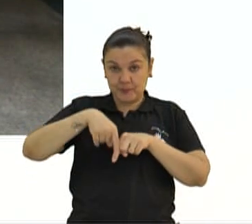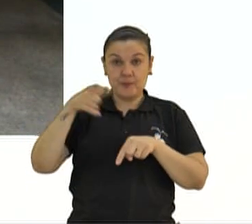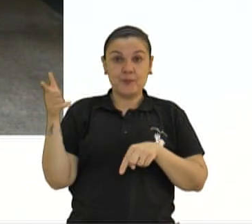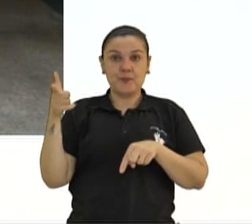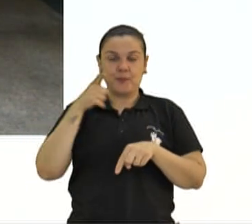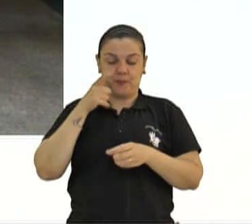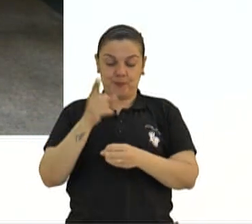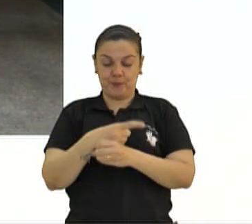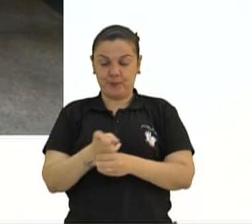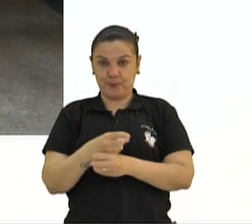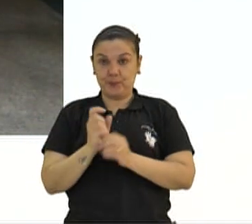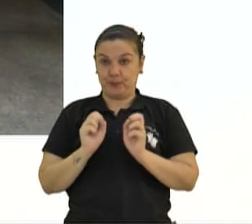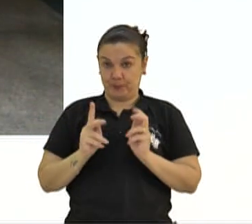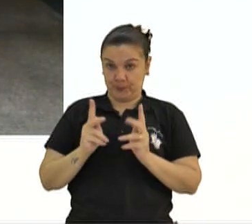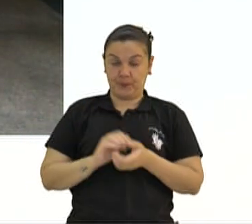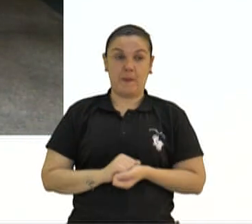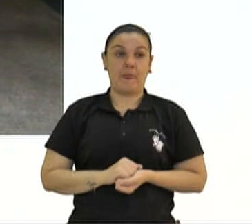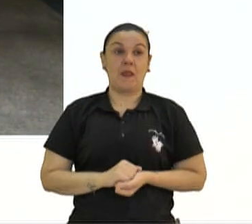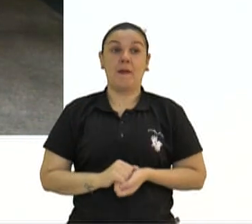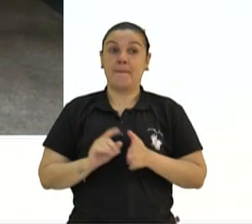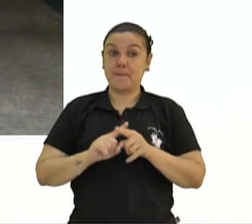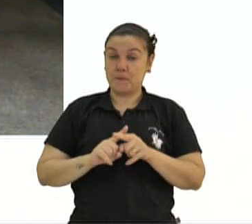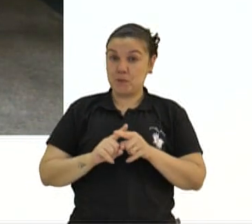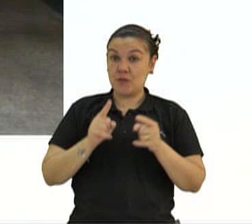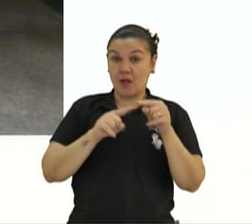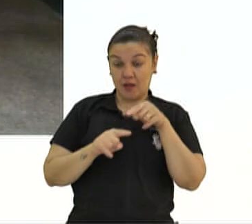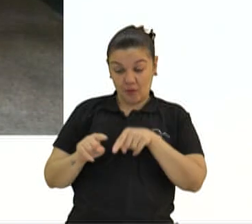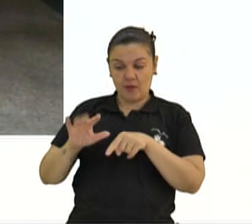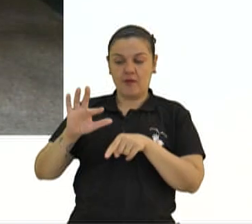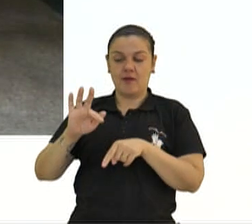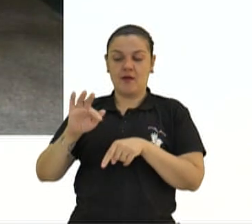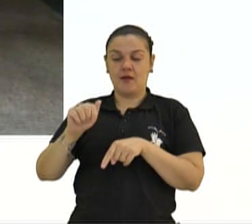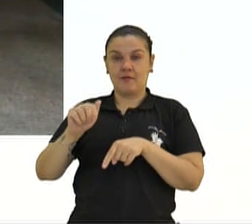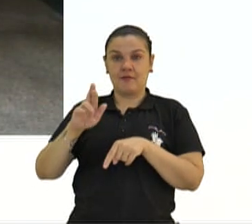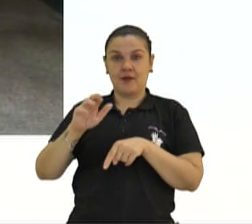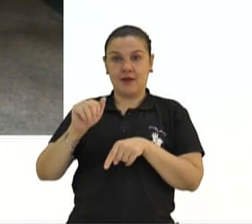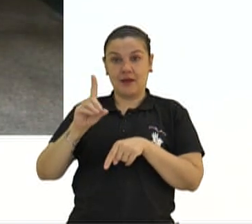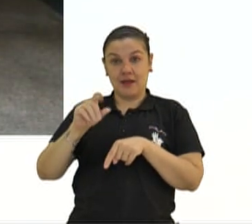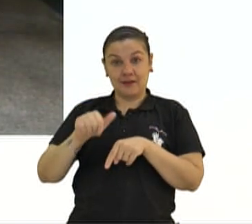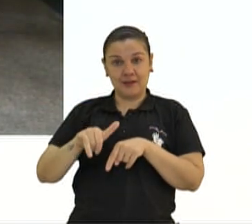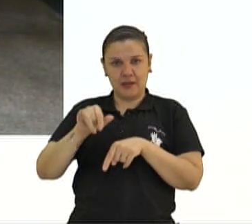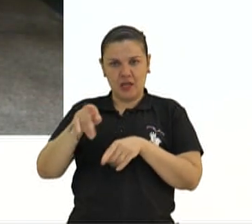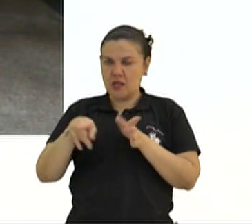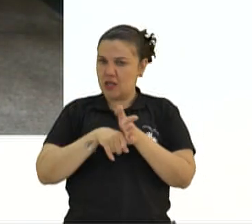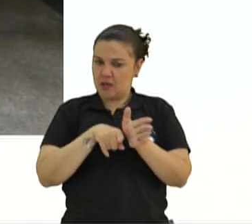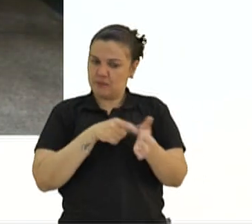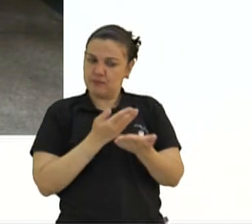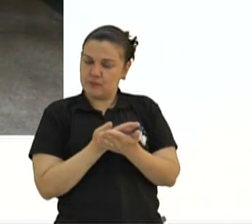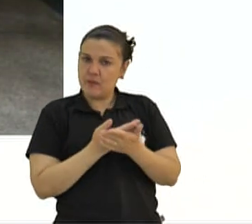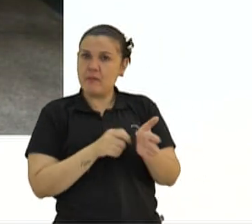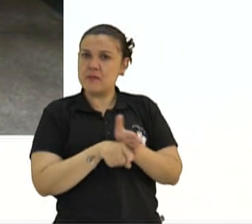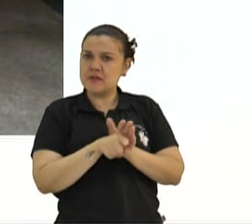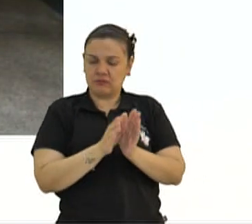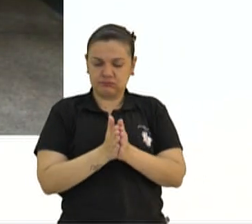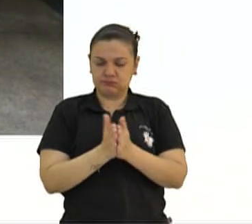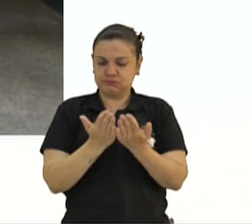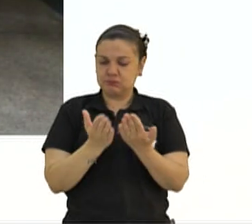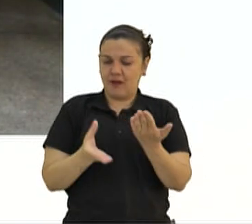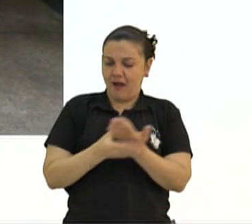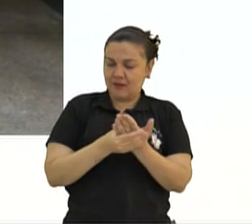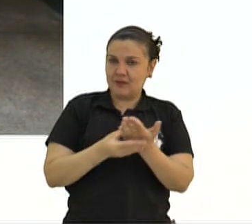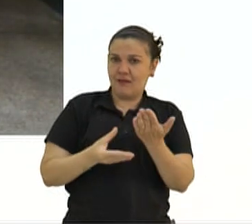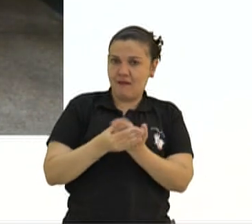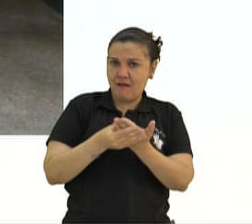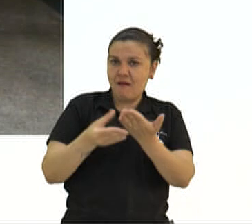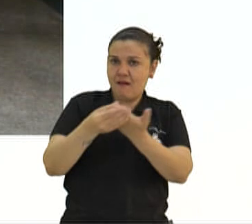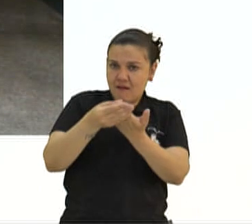fazendo com que a agulha se mexesse. Muito bem. Michael Faraday, ele era um encadernador, ele não era um cientista, mas se interessava pelos livros, lia, né, os